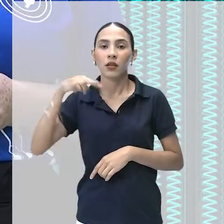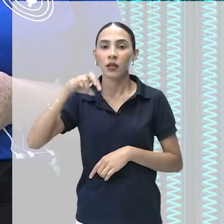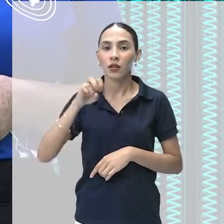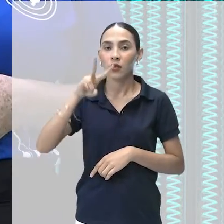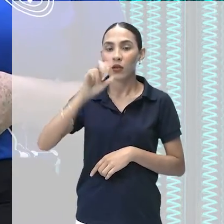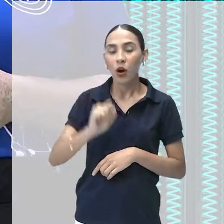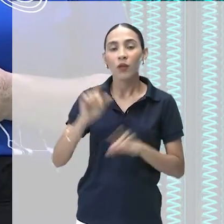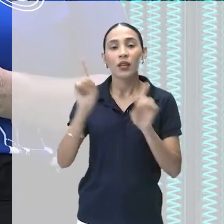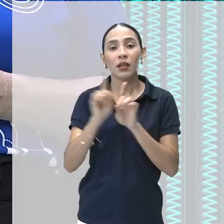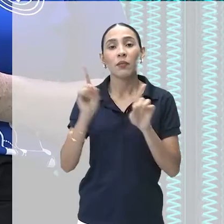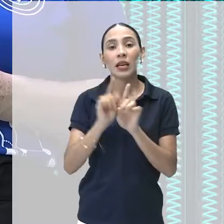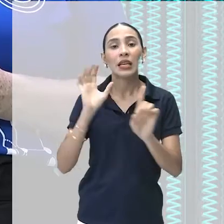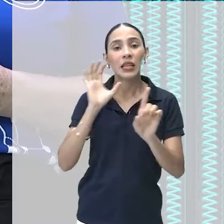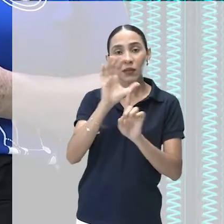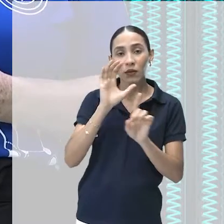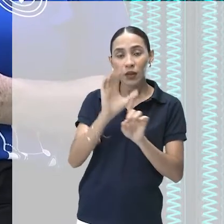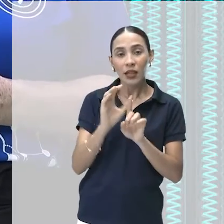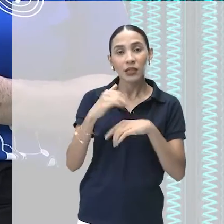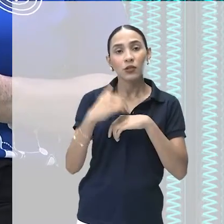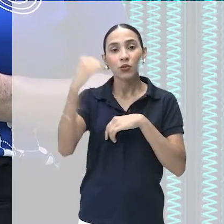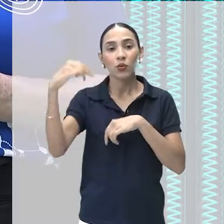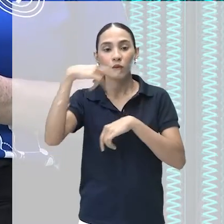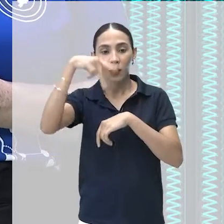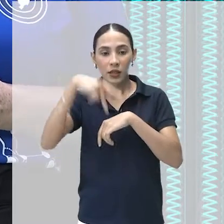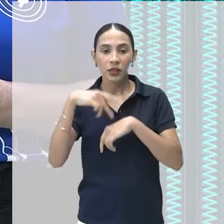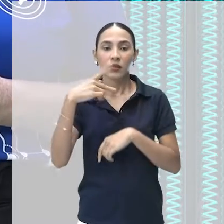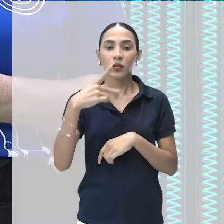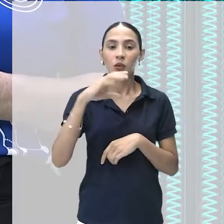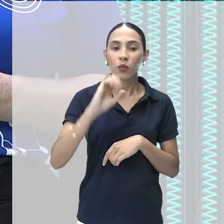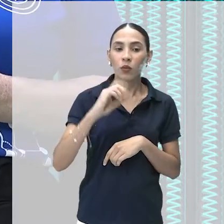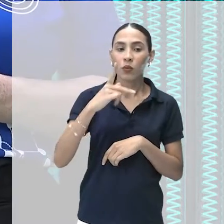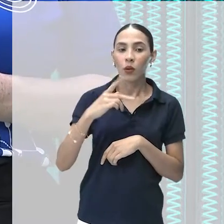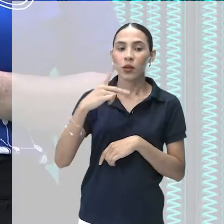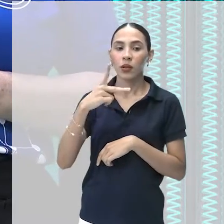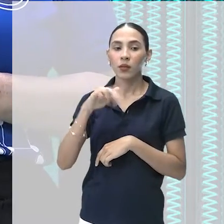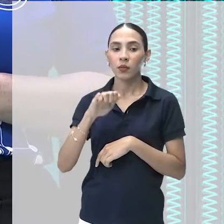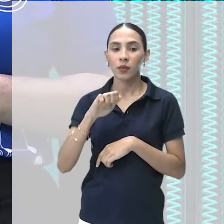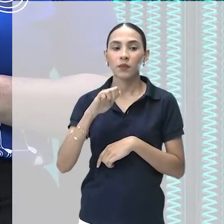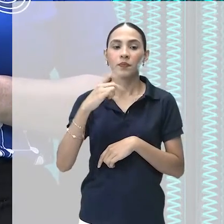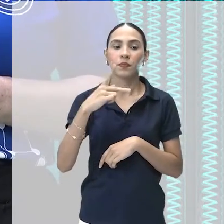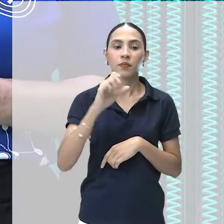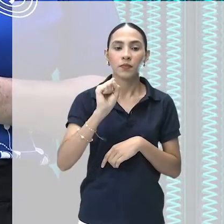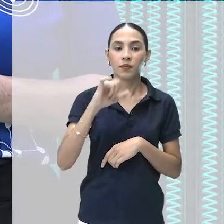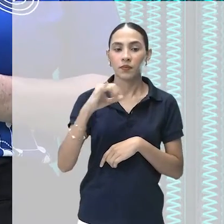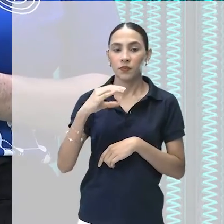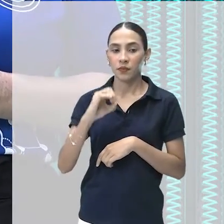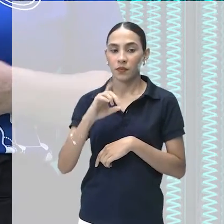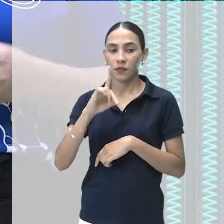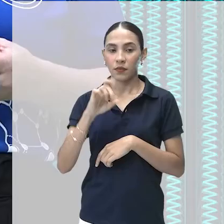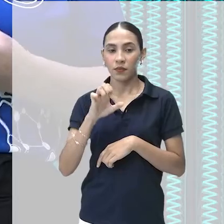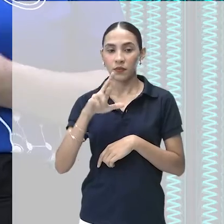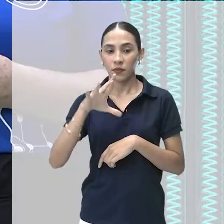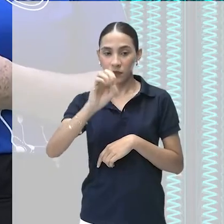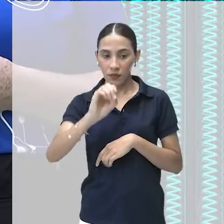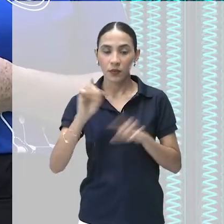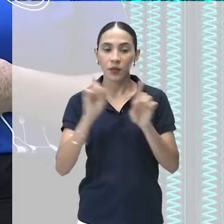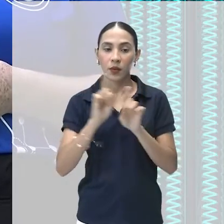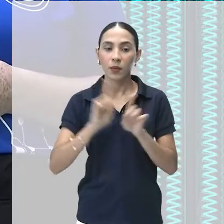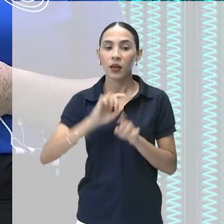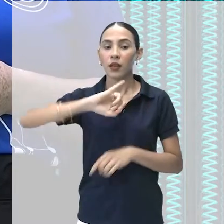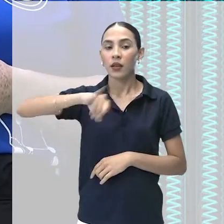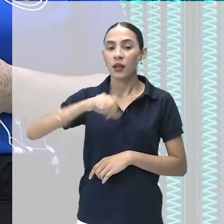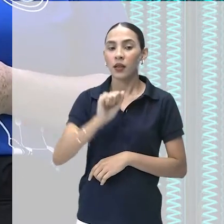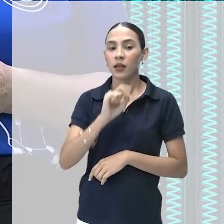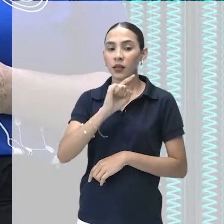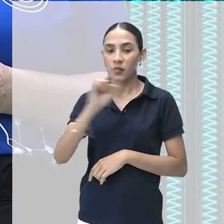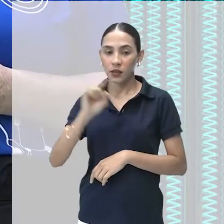como nós já falamos, como rock, o pop psicodélico, jazz e música eletrônica. Essa fusão ajudou